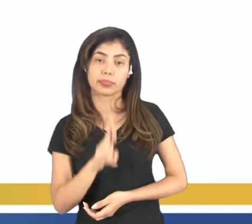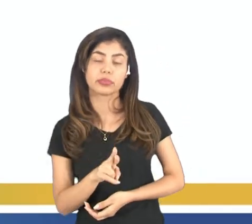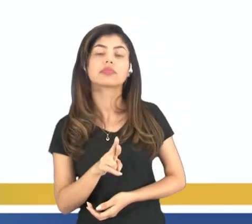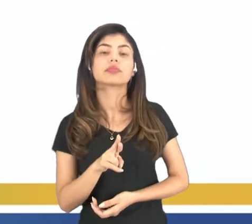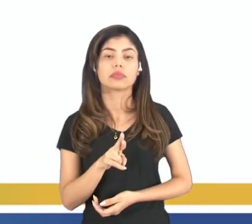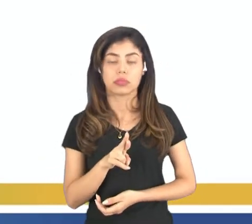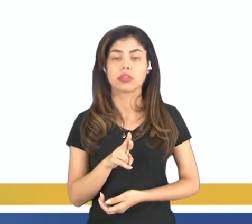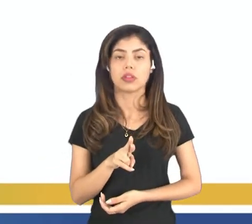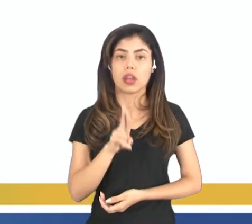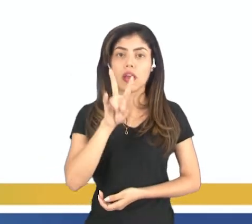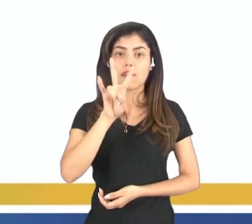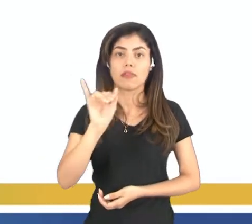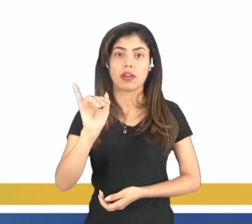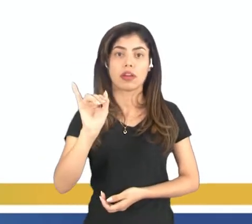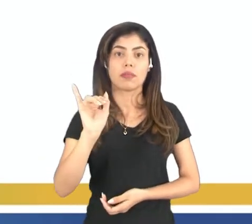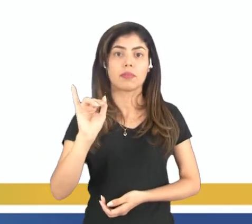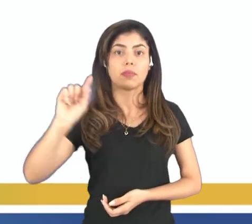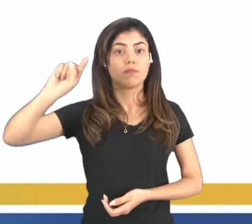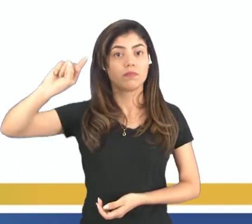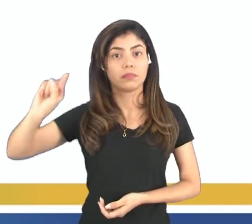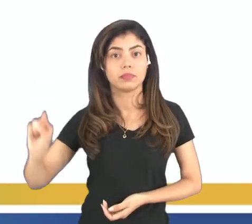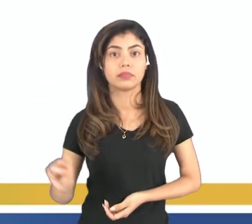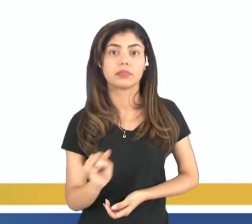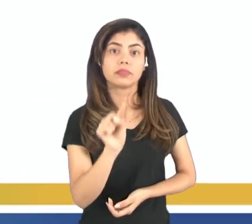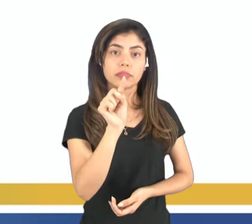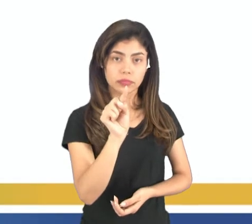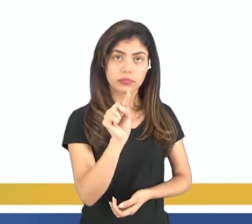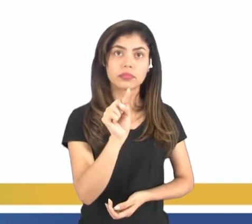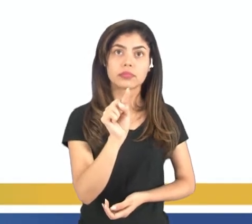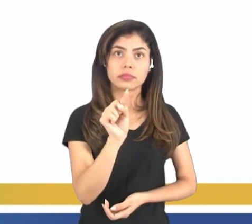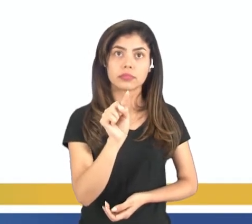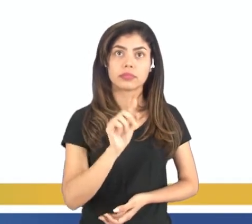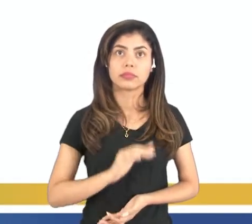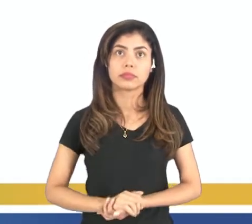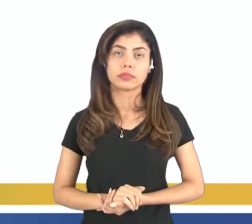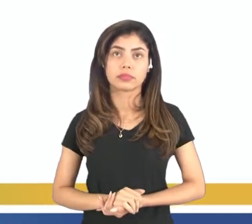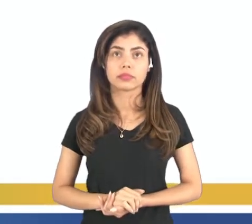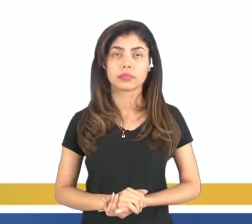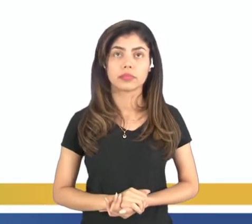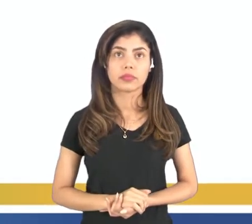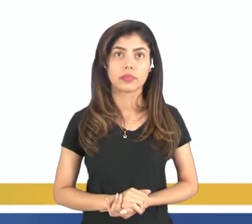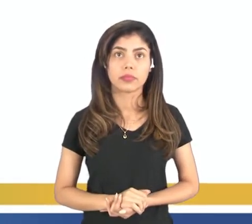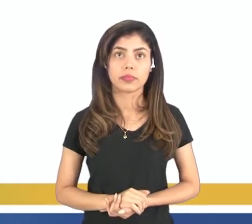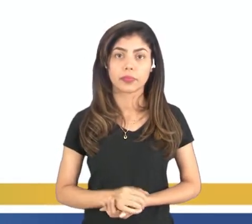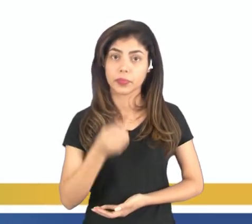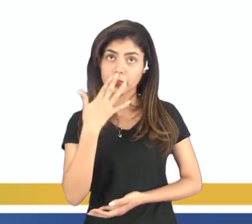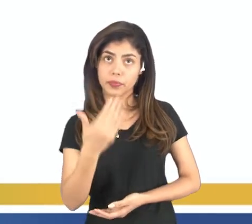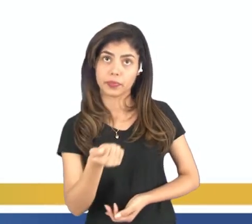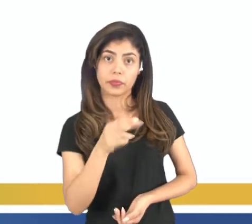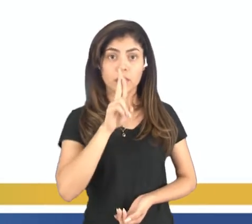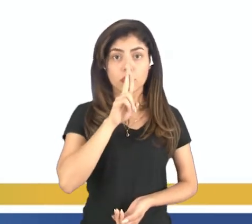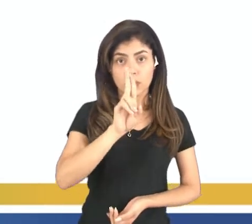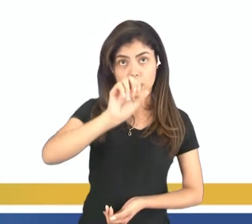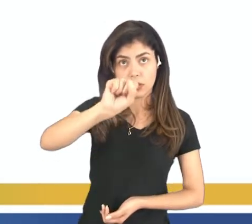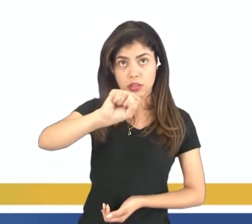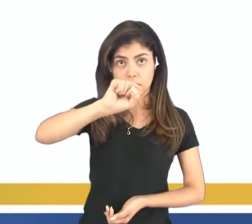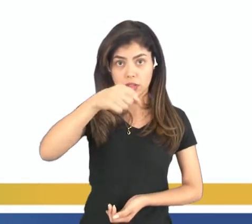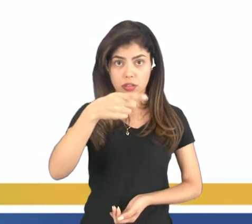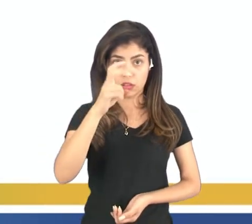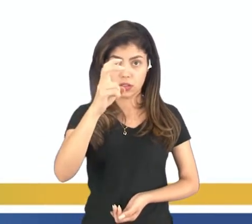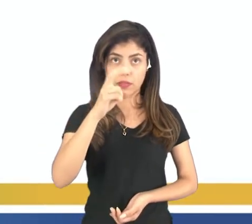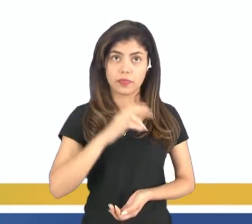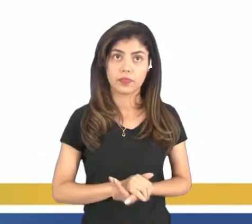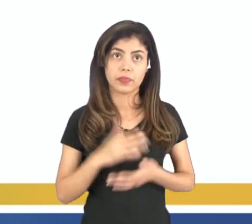resultado nós vamos andar uma casa decimal beleza muito bem então O resultado é